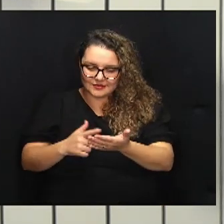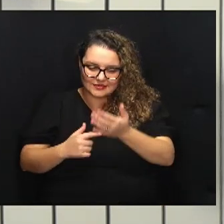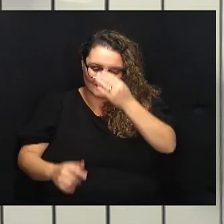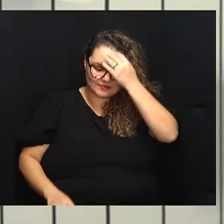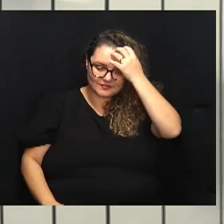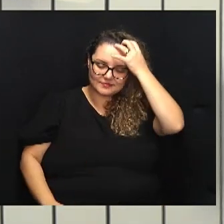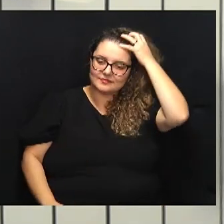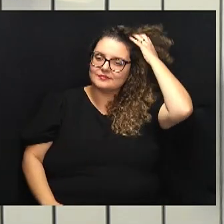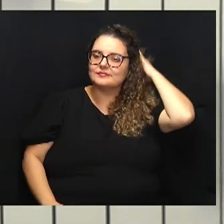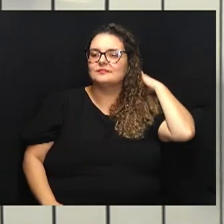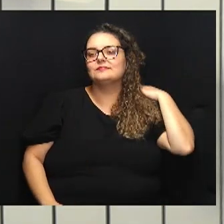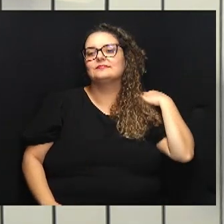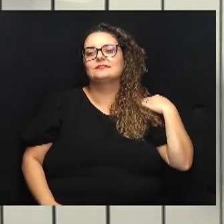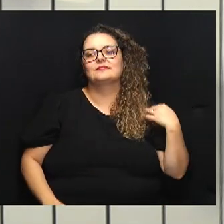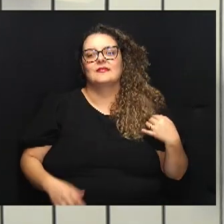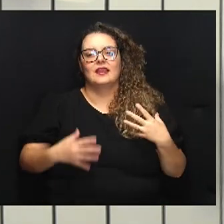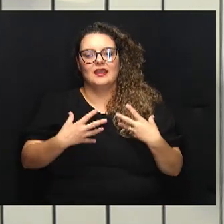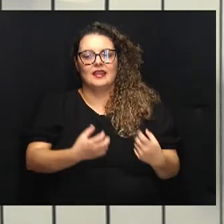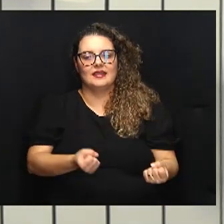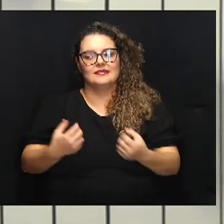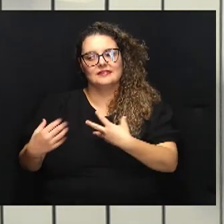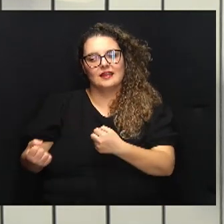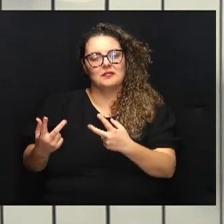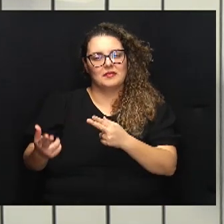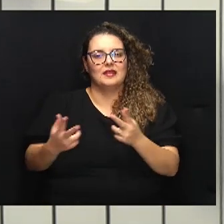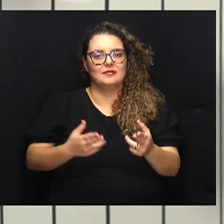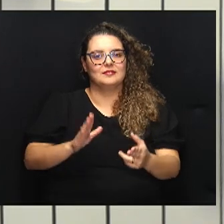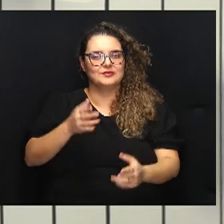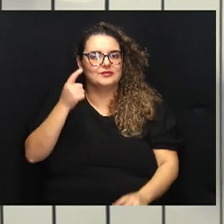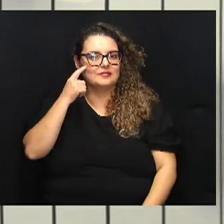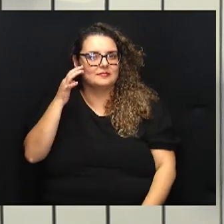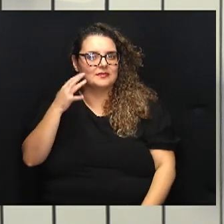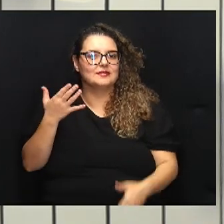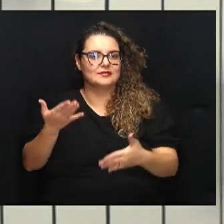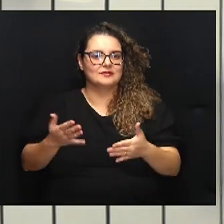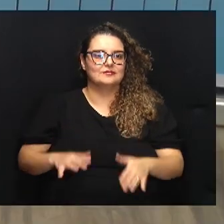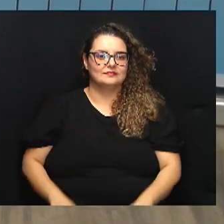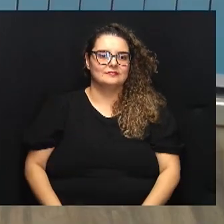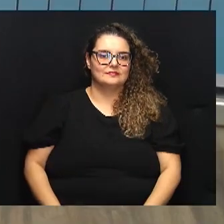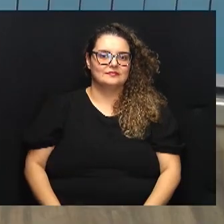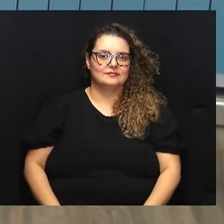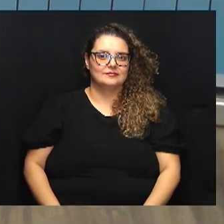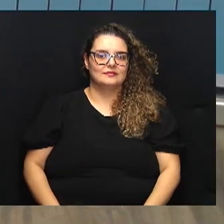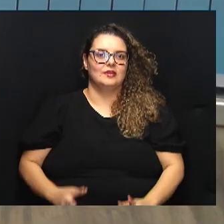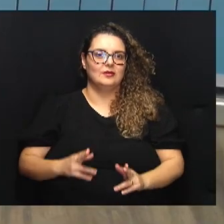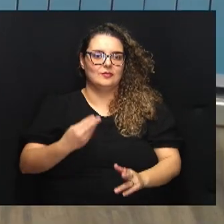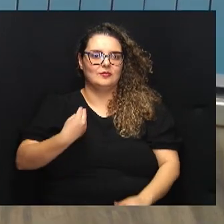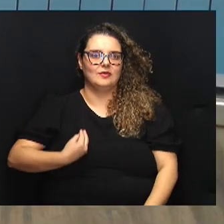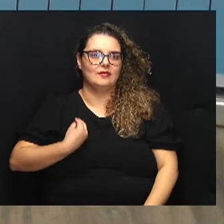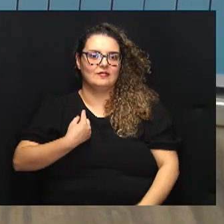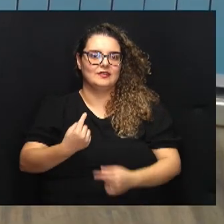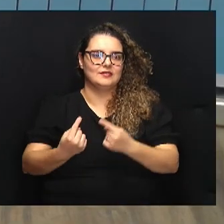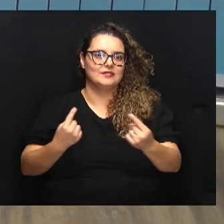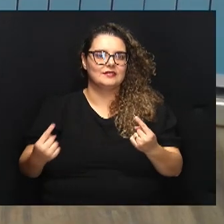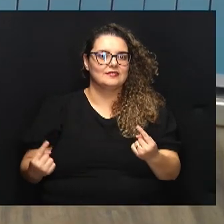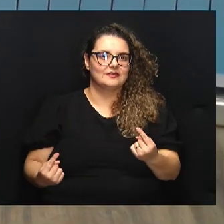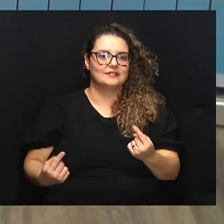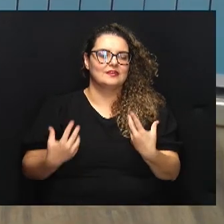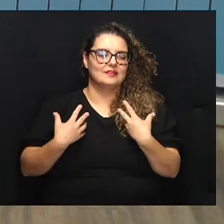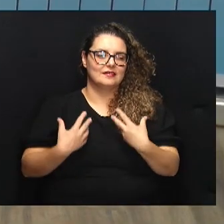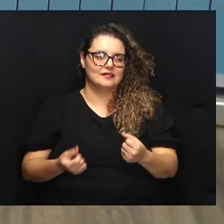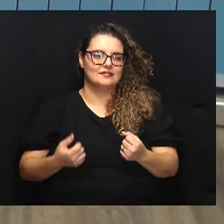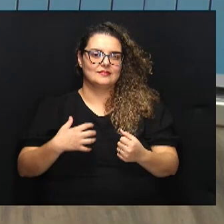que recebem da mesma maneira? Você já pensou sobre isso? De acordo com a vivência de cada um? Será que cada um recebe